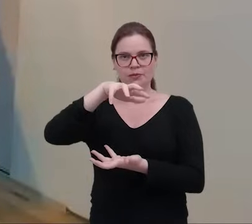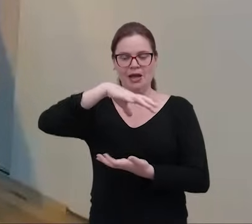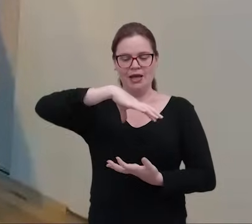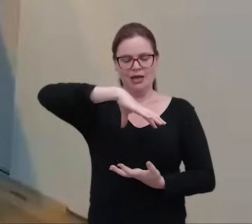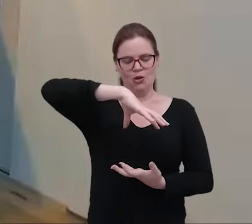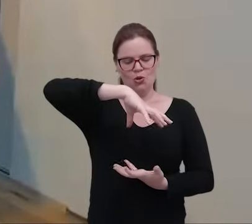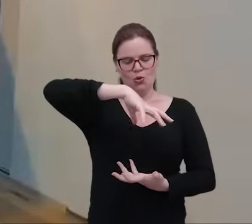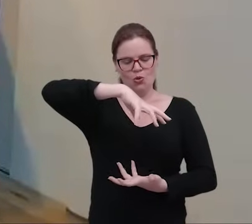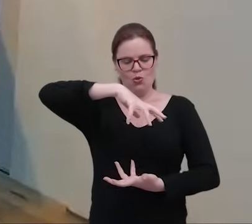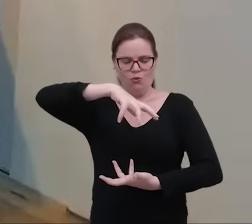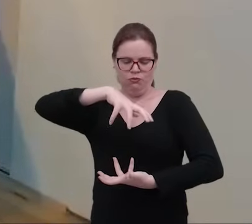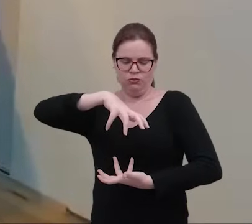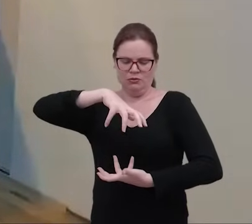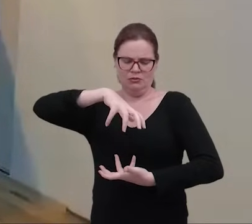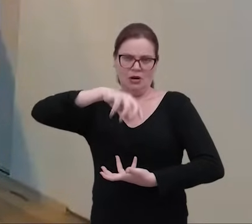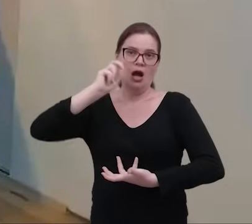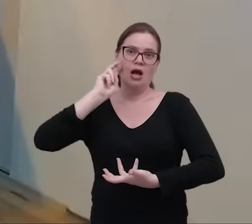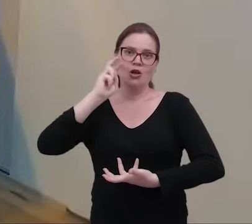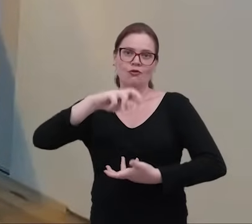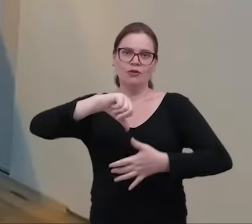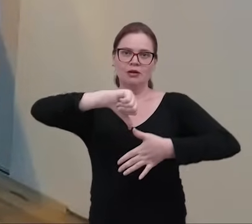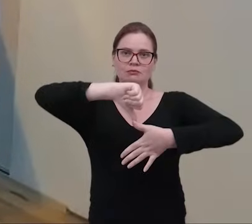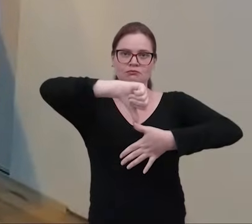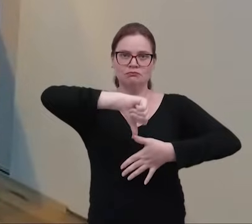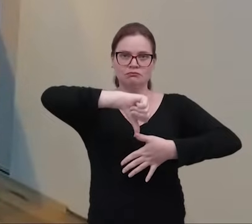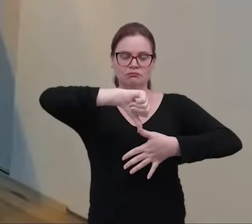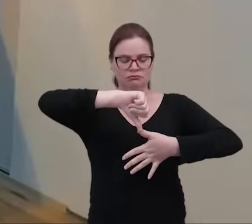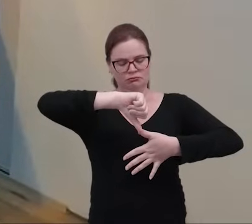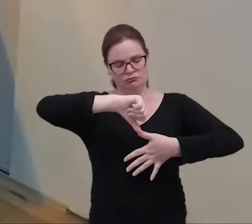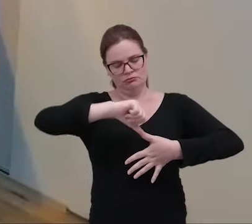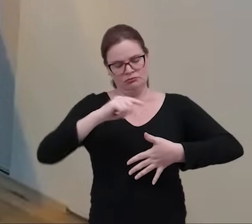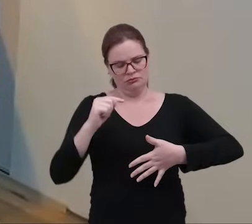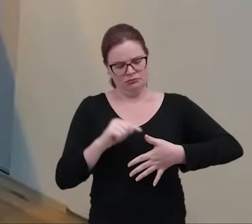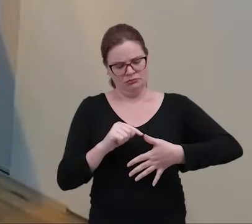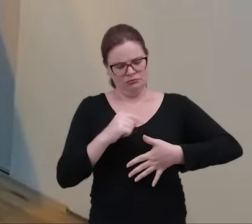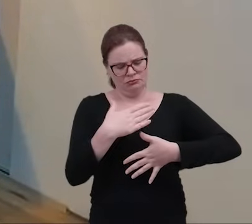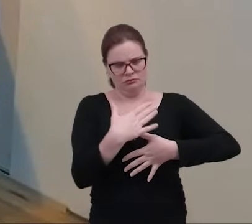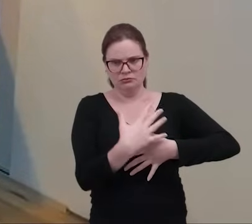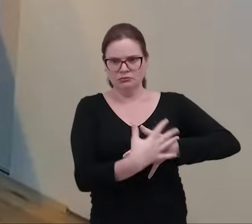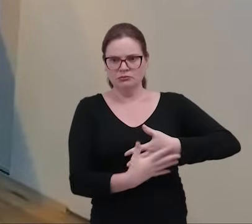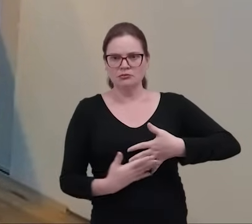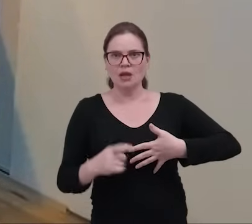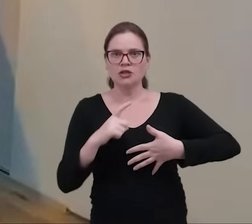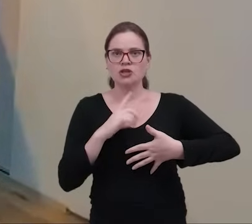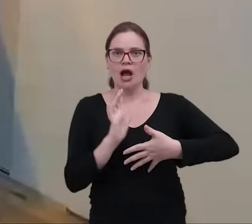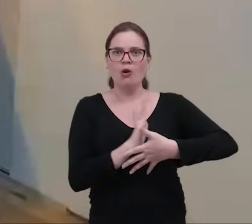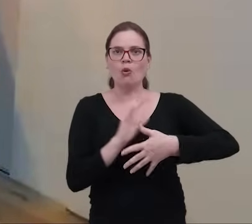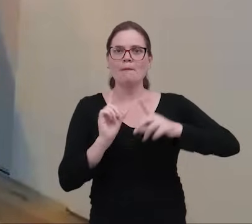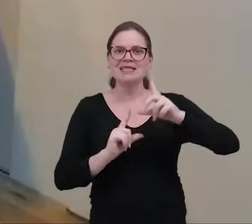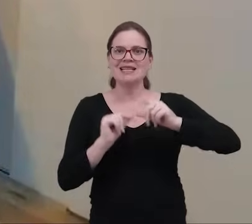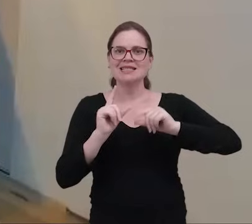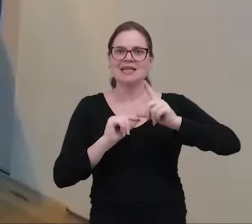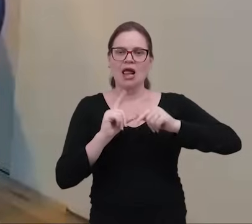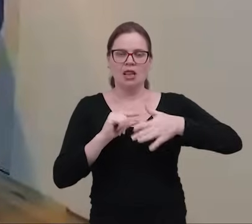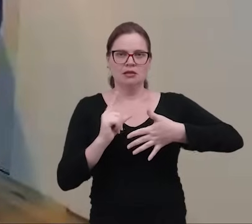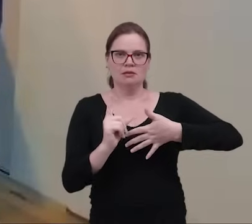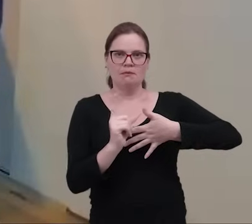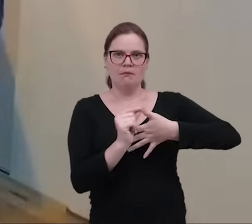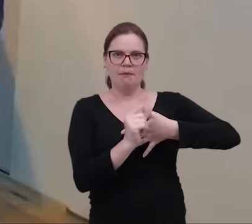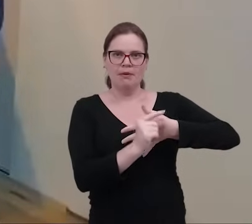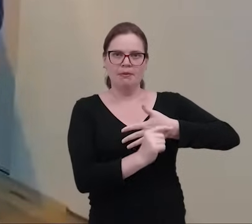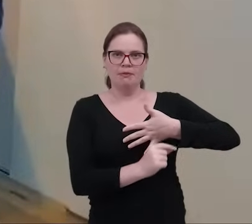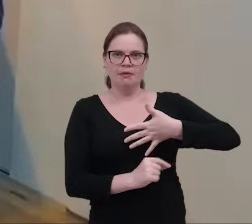girava e parava ali na América do Sul. E nessa visão o Senhor mostrava ali algumas estrelas, que